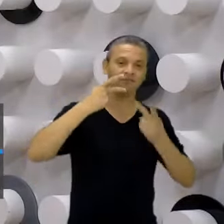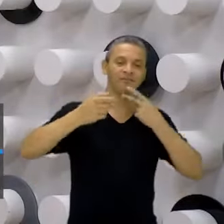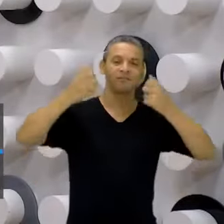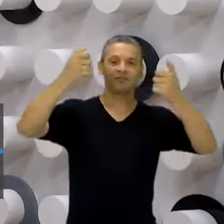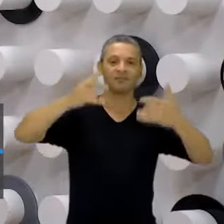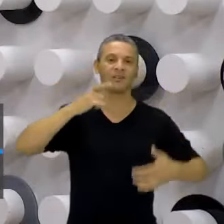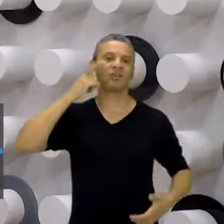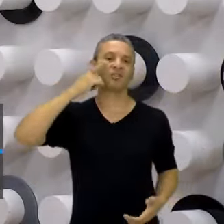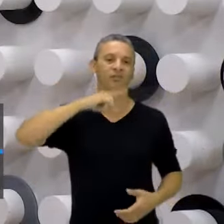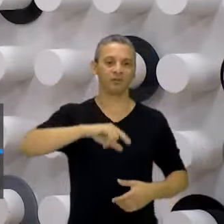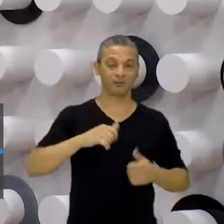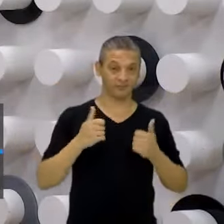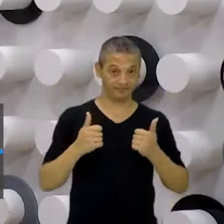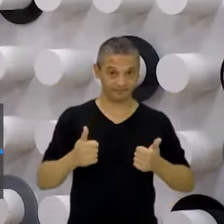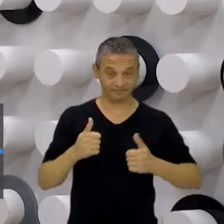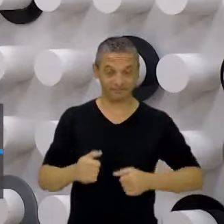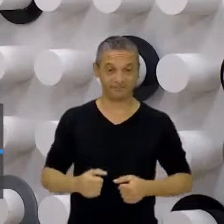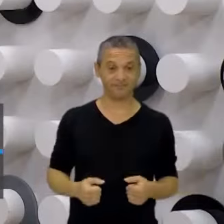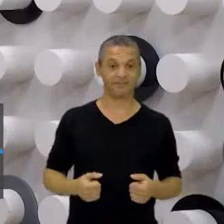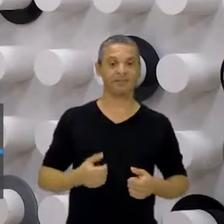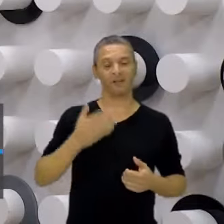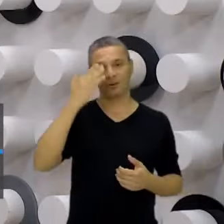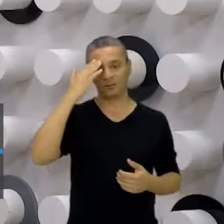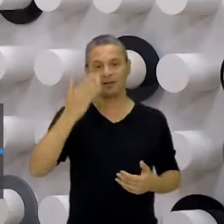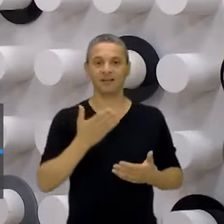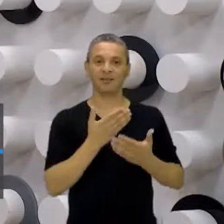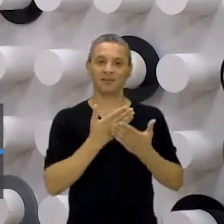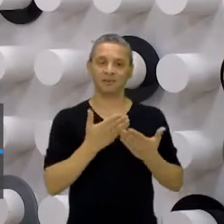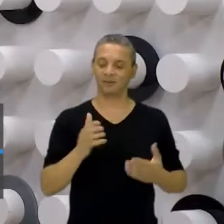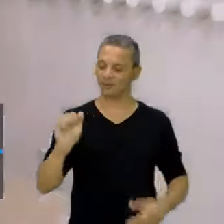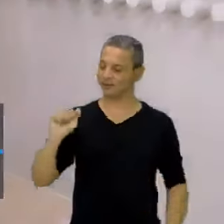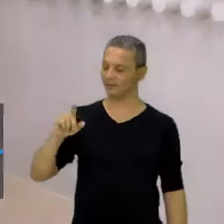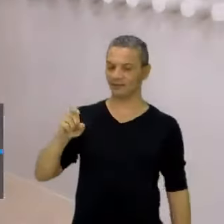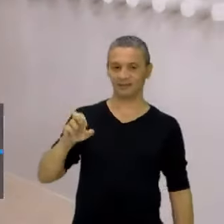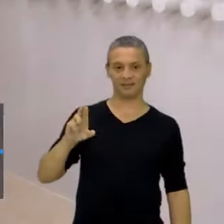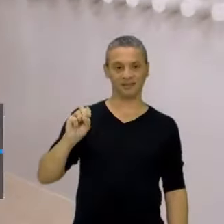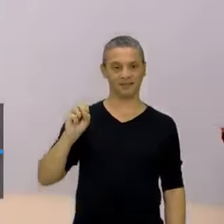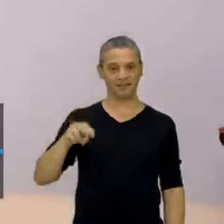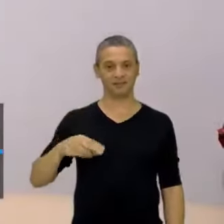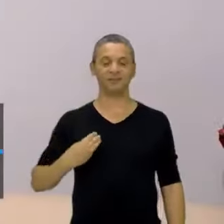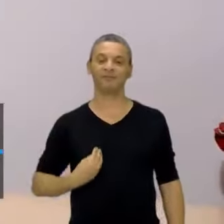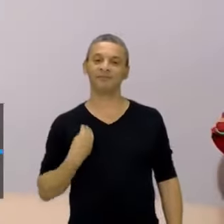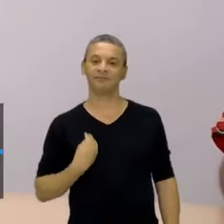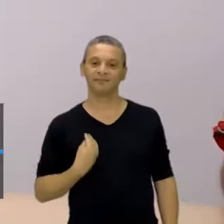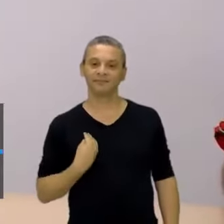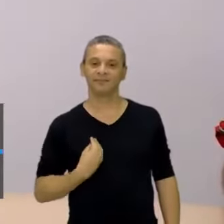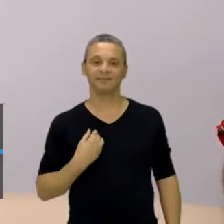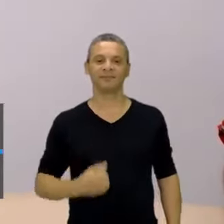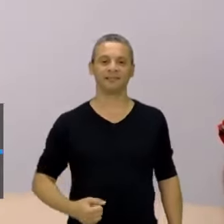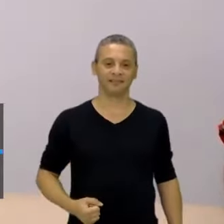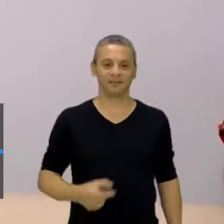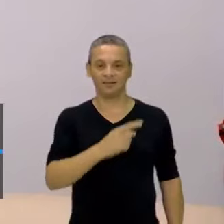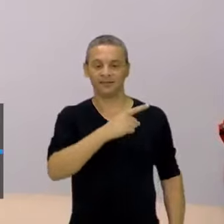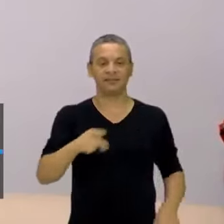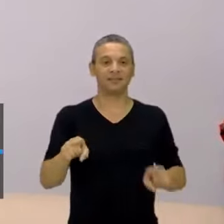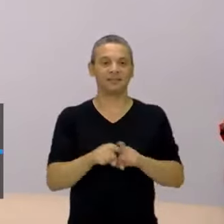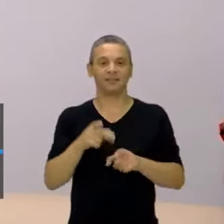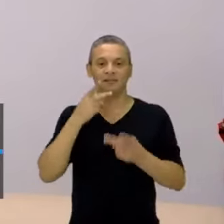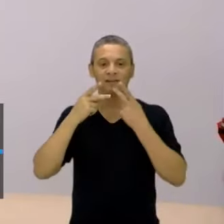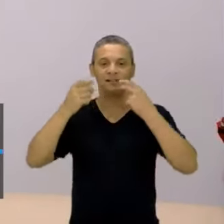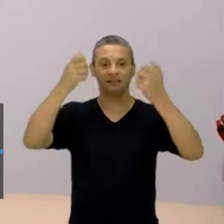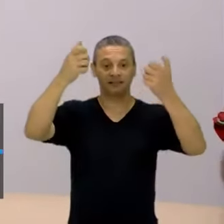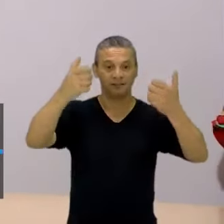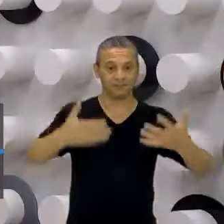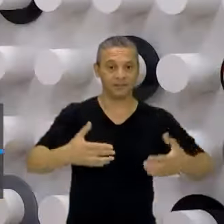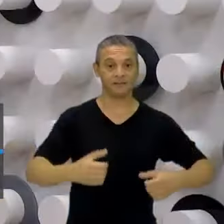esse assunto nas aulas, tá certo? Então, muito obrigado pro Anderson pela participação. Eu que agradeço, agradeço vocês também que vão falar com a gente